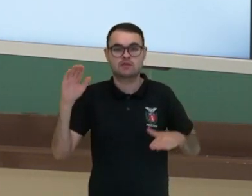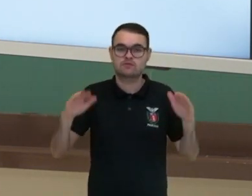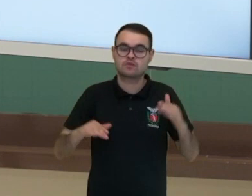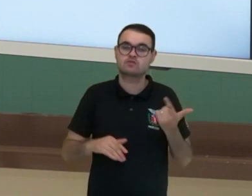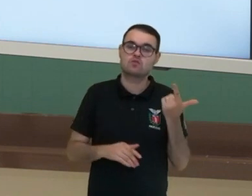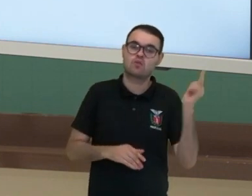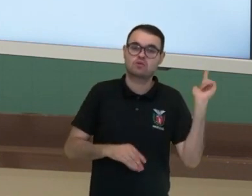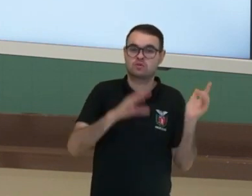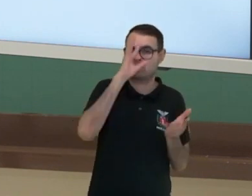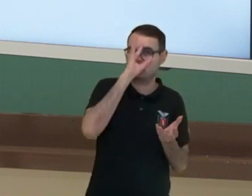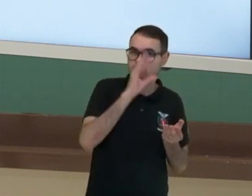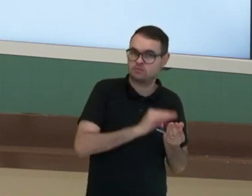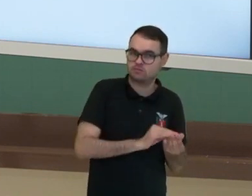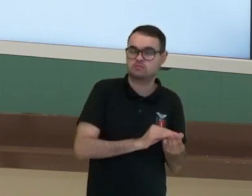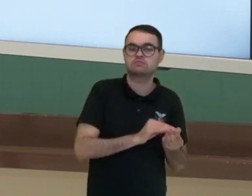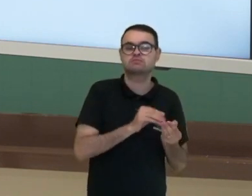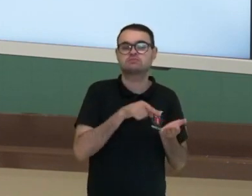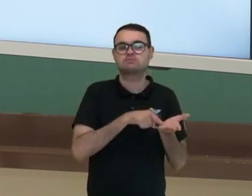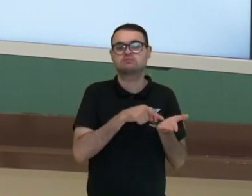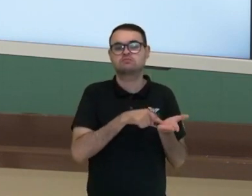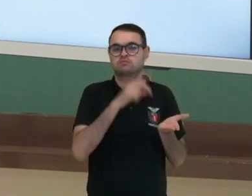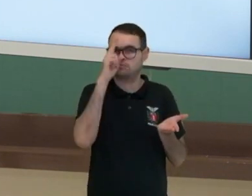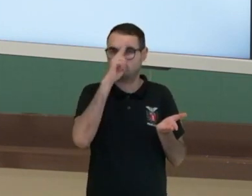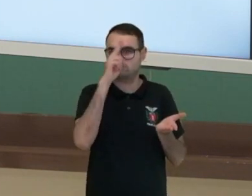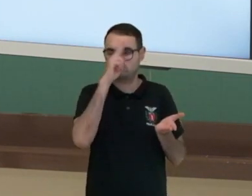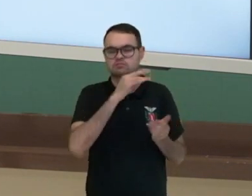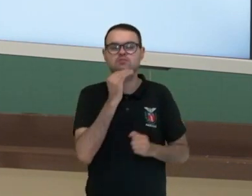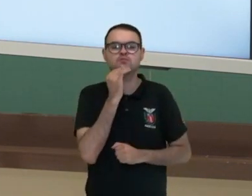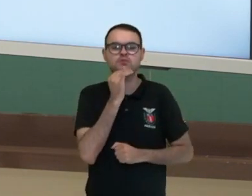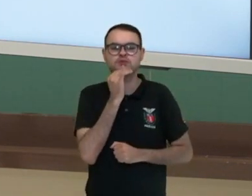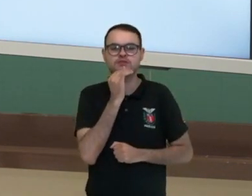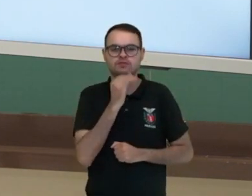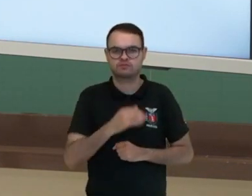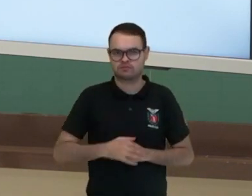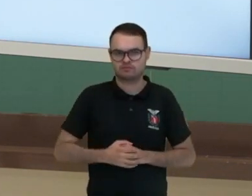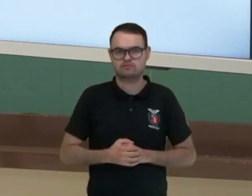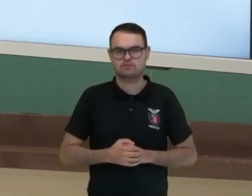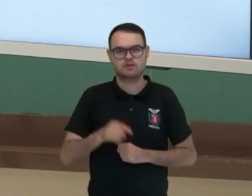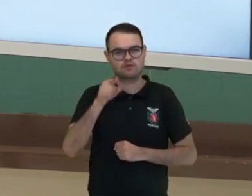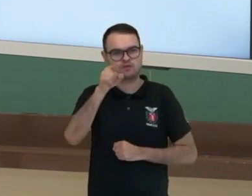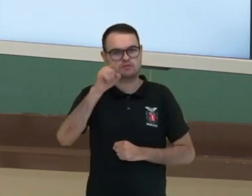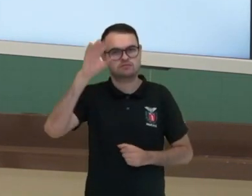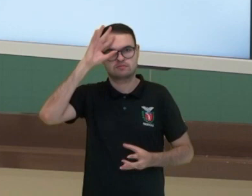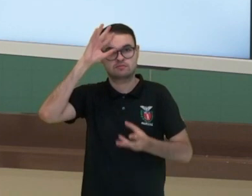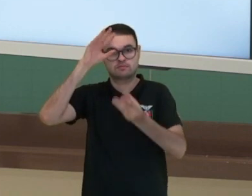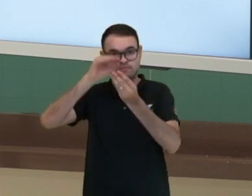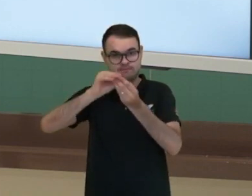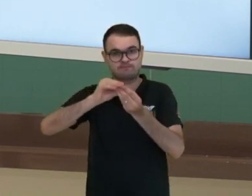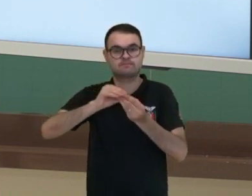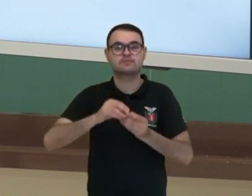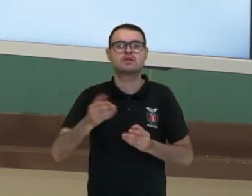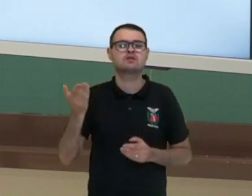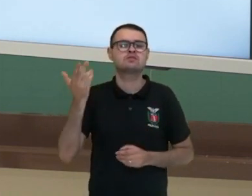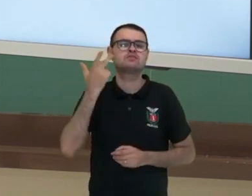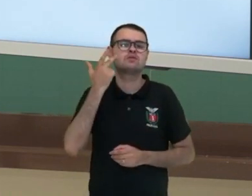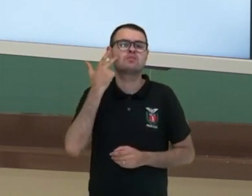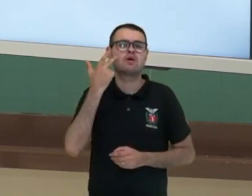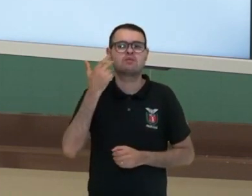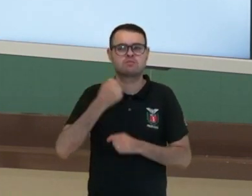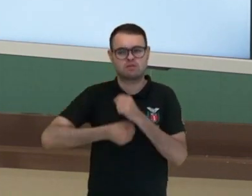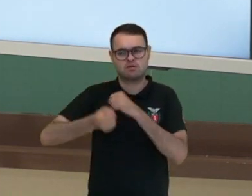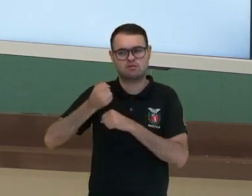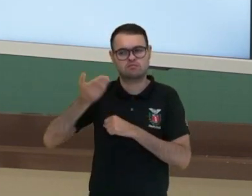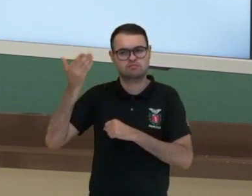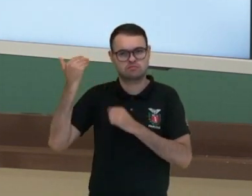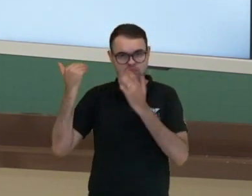nova interpretação da história, né? Um exemplo disso, para que você possa entender, era comum aí alguns anos